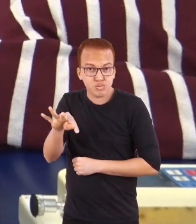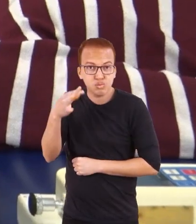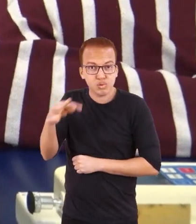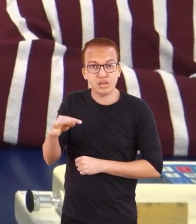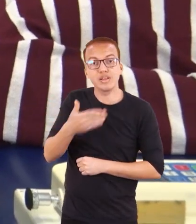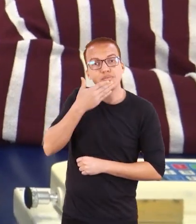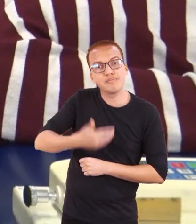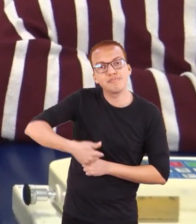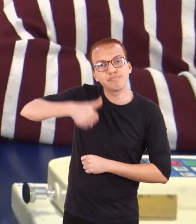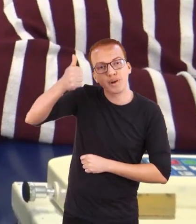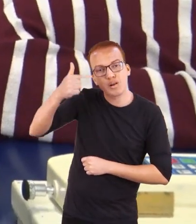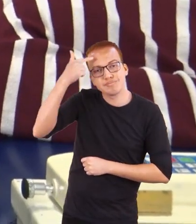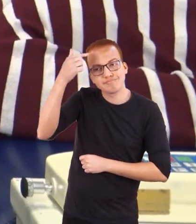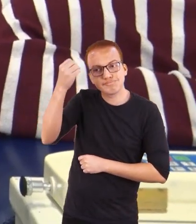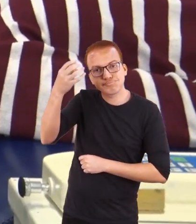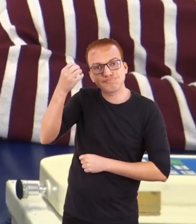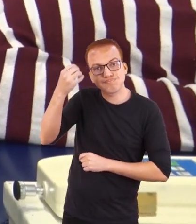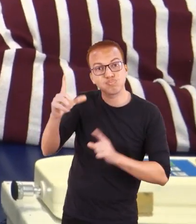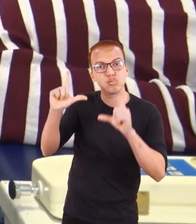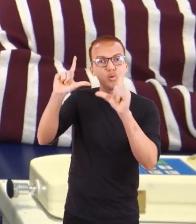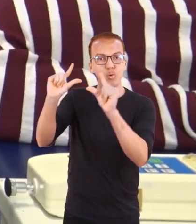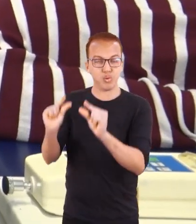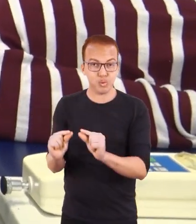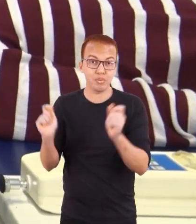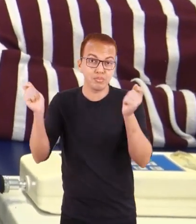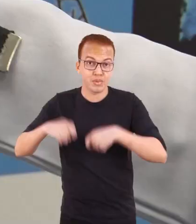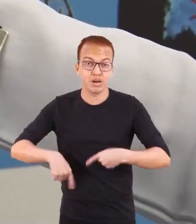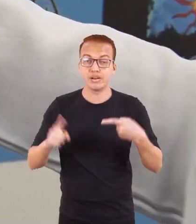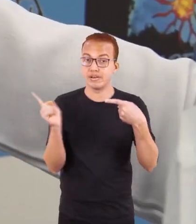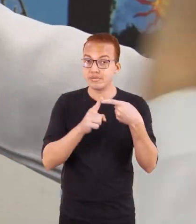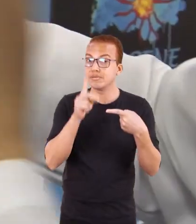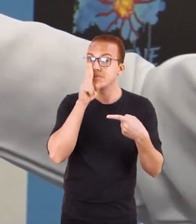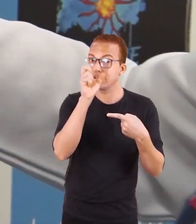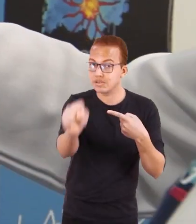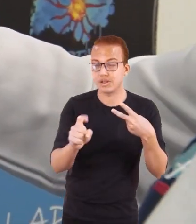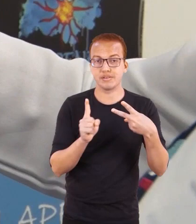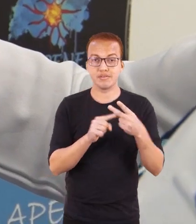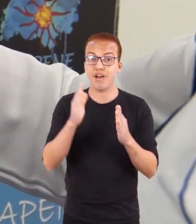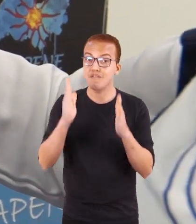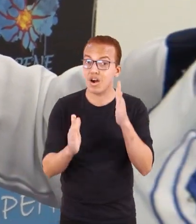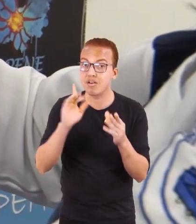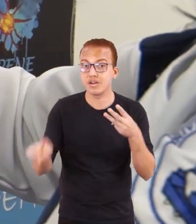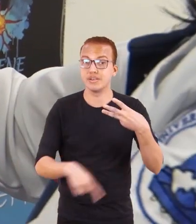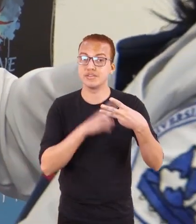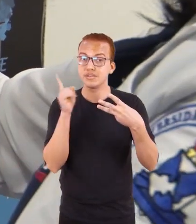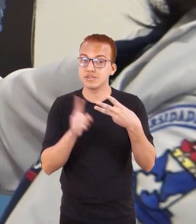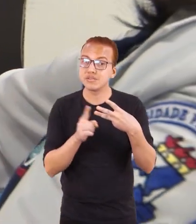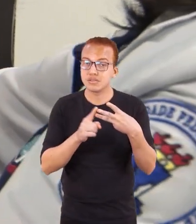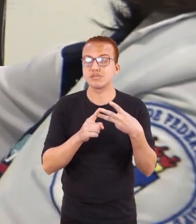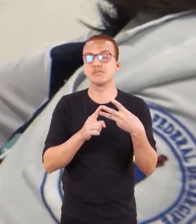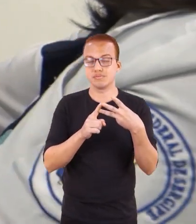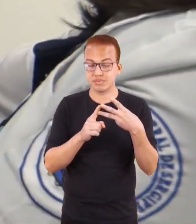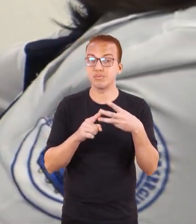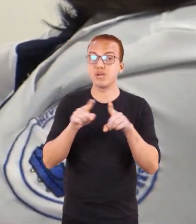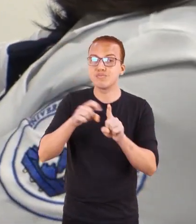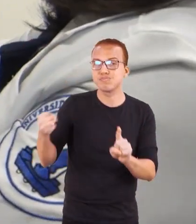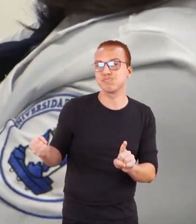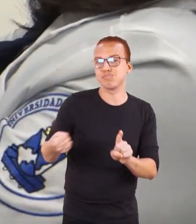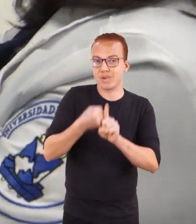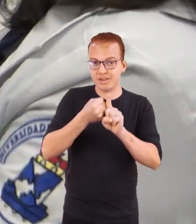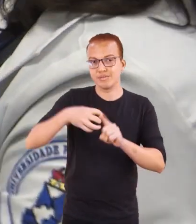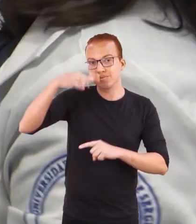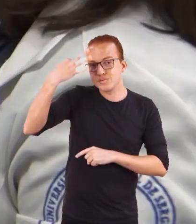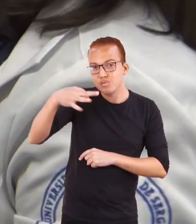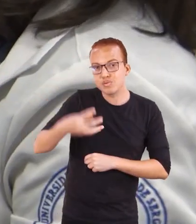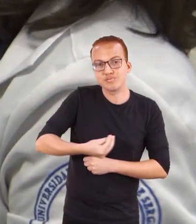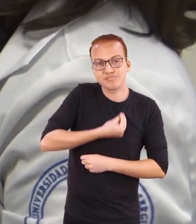seus padrões relacionados à enxaqueca, que poderiam ser aí intensidade, frequência e duração das crises, além do impacto dessa dor